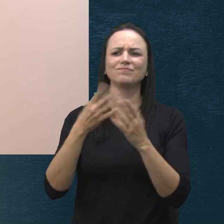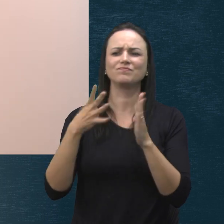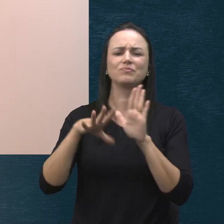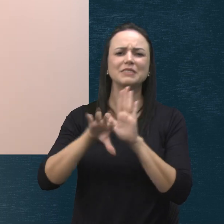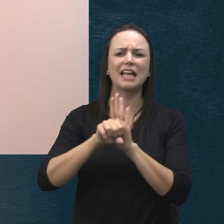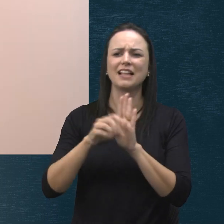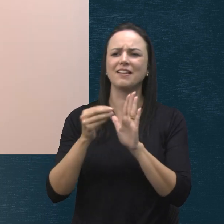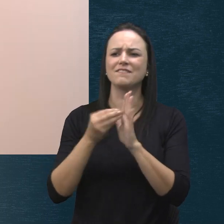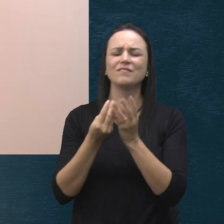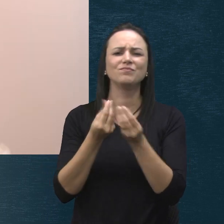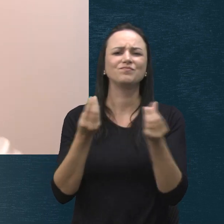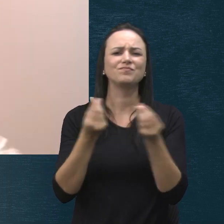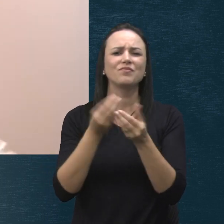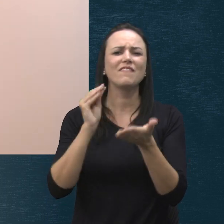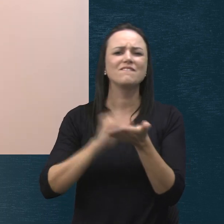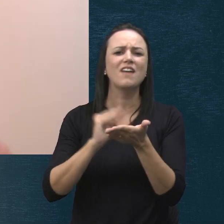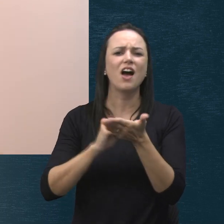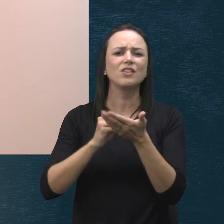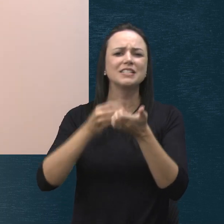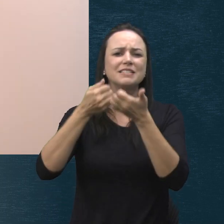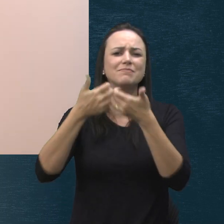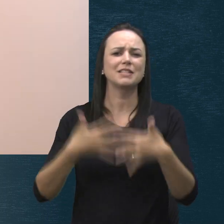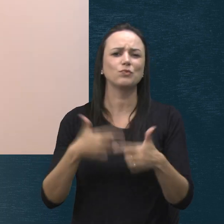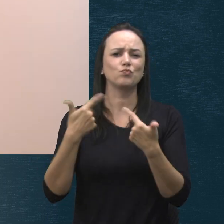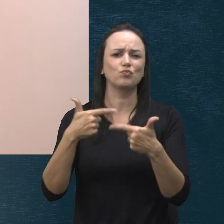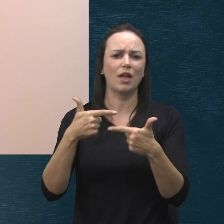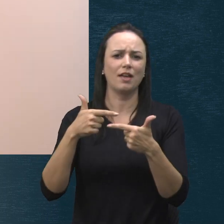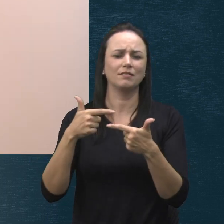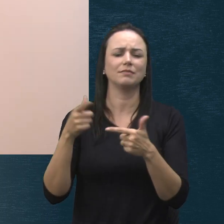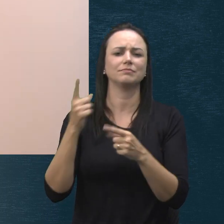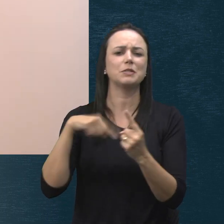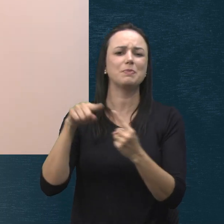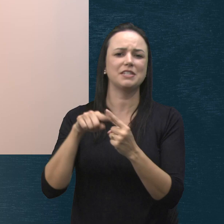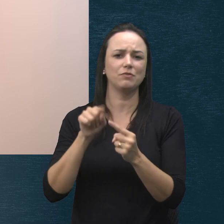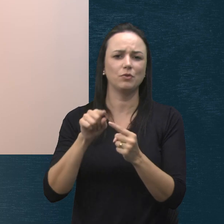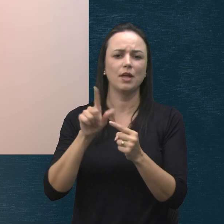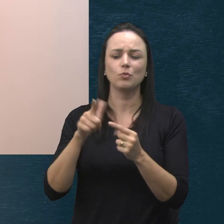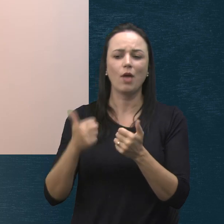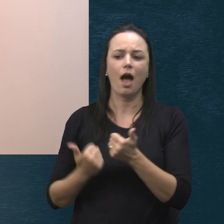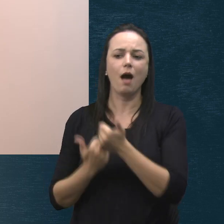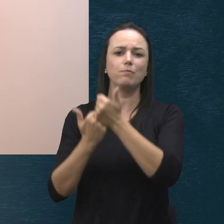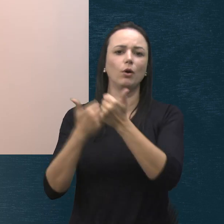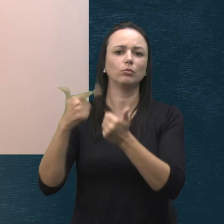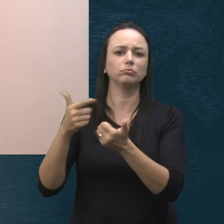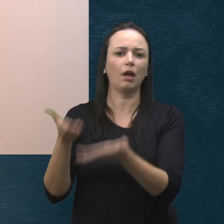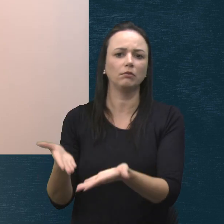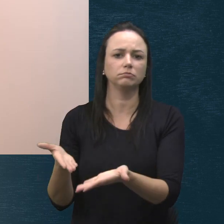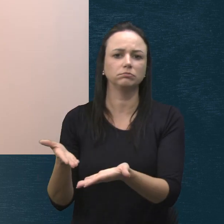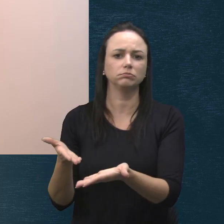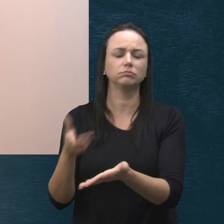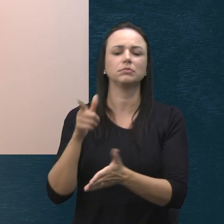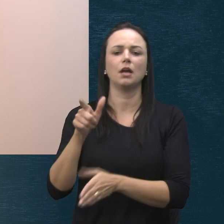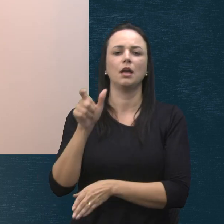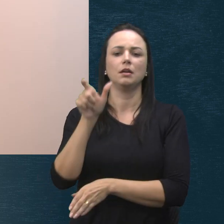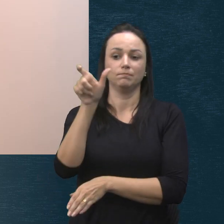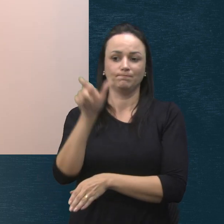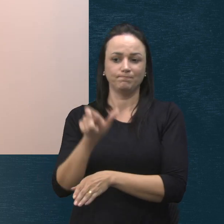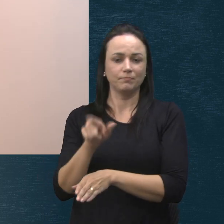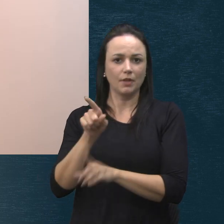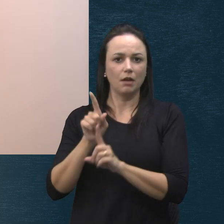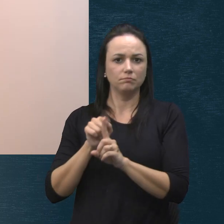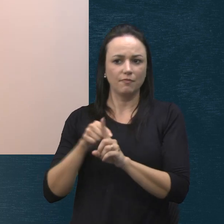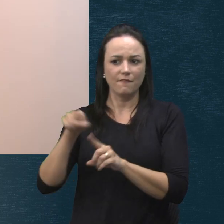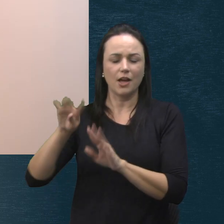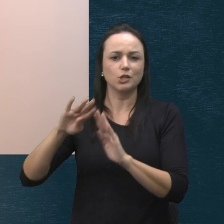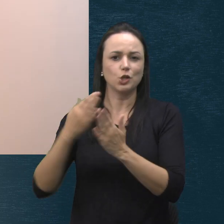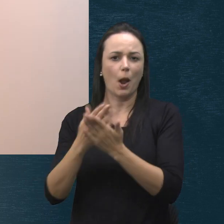muito específica, esse indivíduo não tem direito a nenhum apoio que o indivíduo precisa. Então, por exemplo, o indivíduo vai para a escola particular e